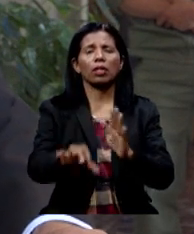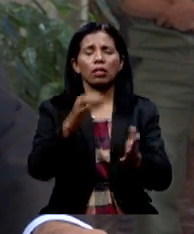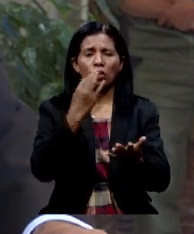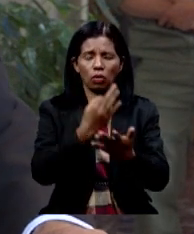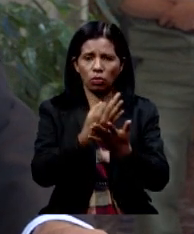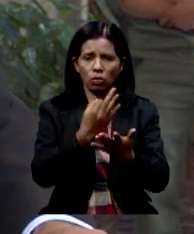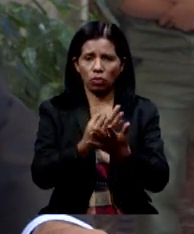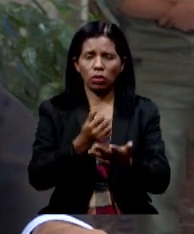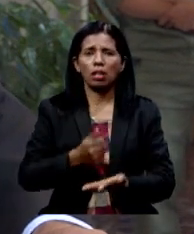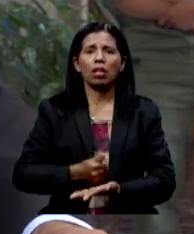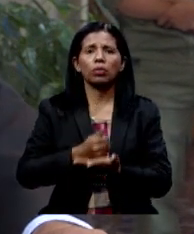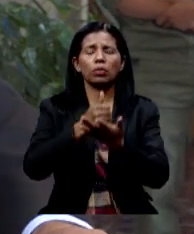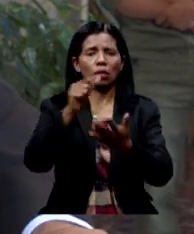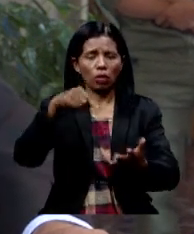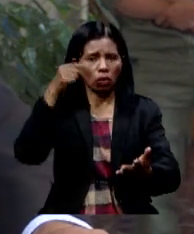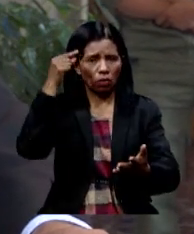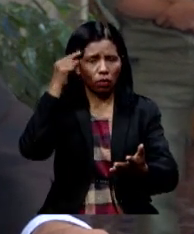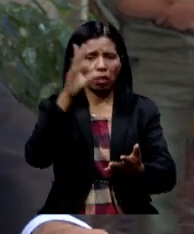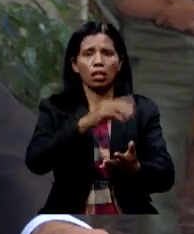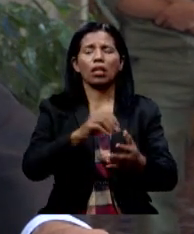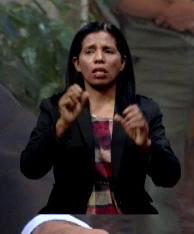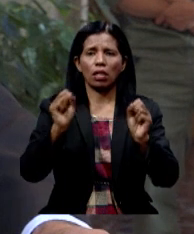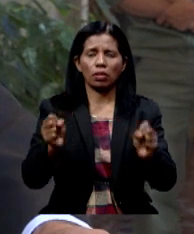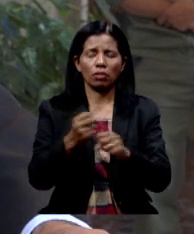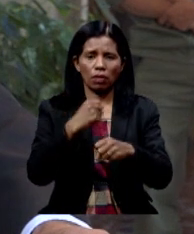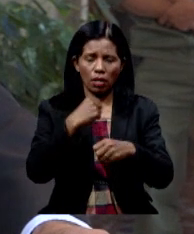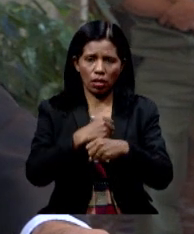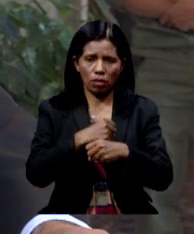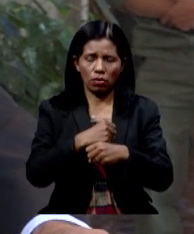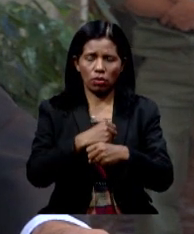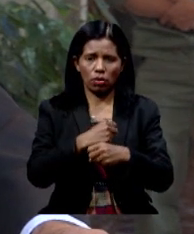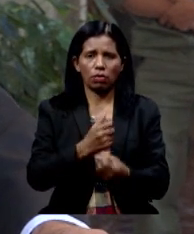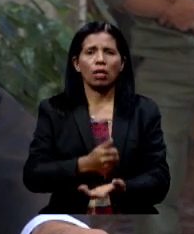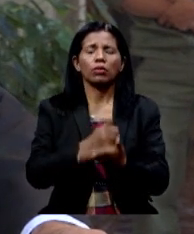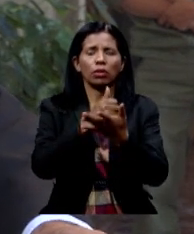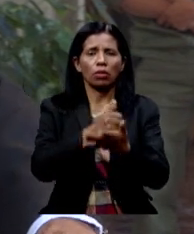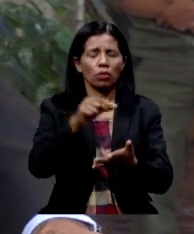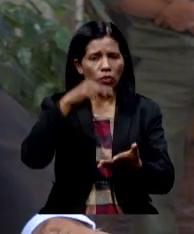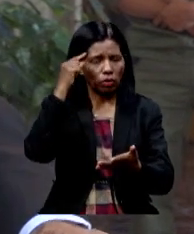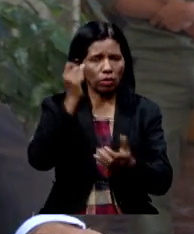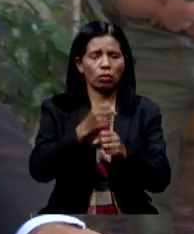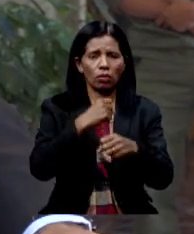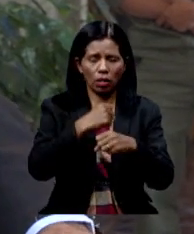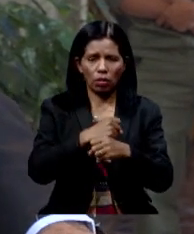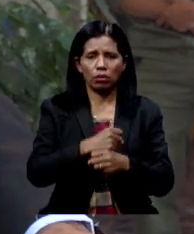domésticas ou de ajuda ao governo a tu halo botruma. E a Timor?